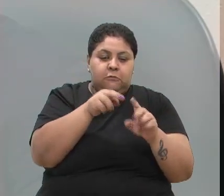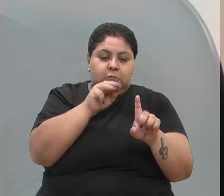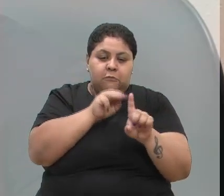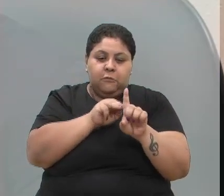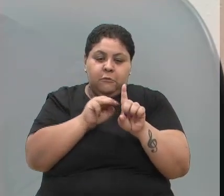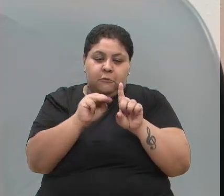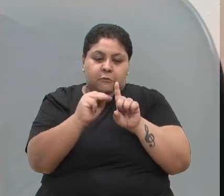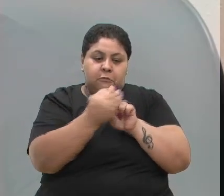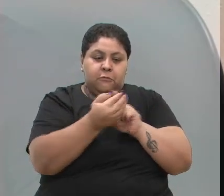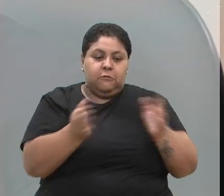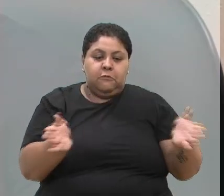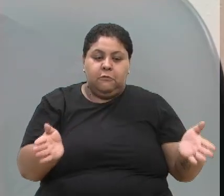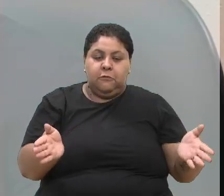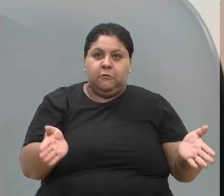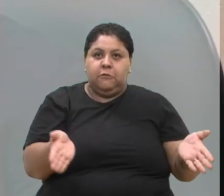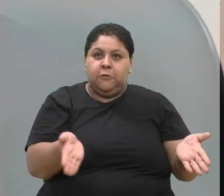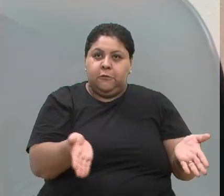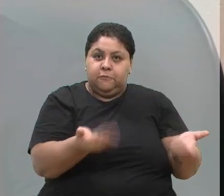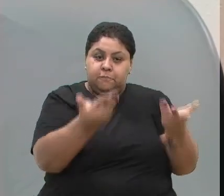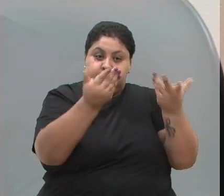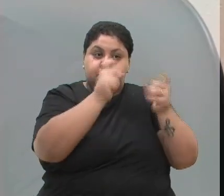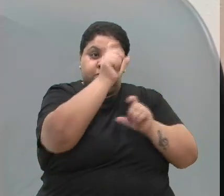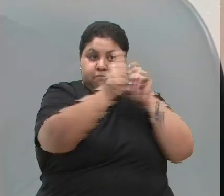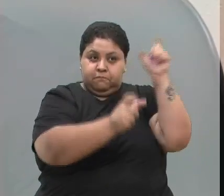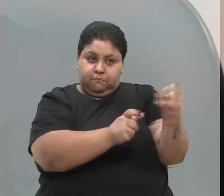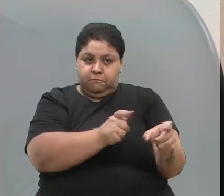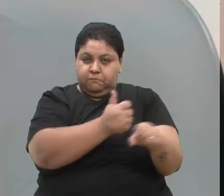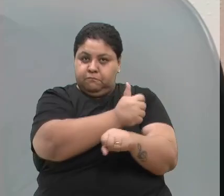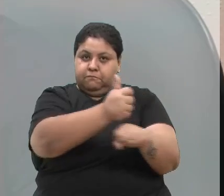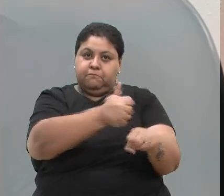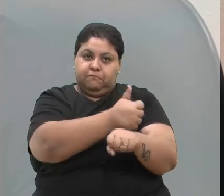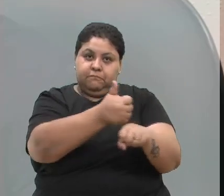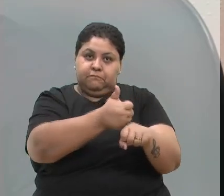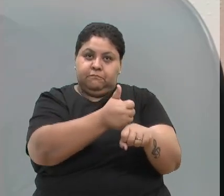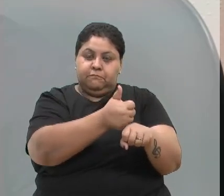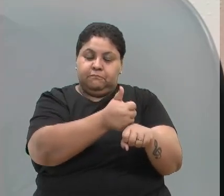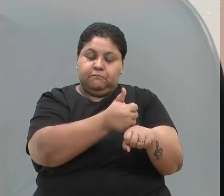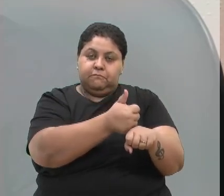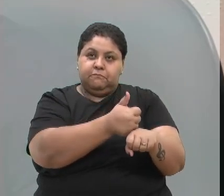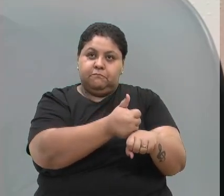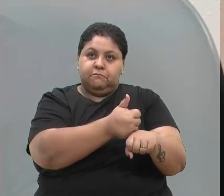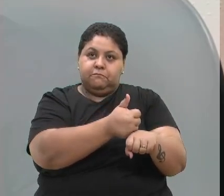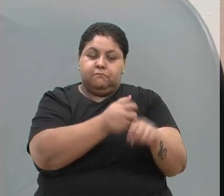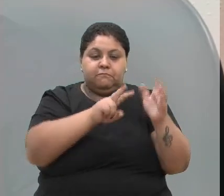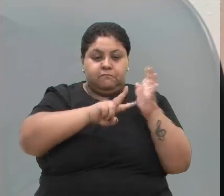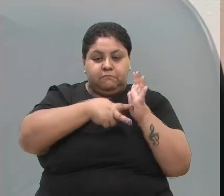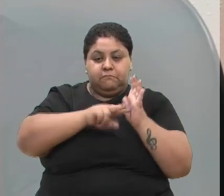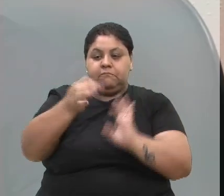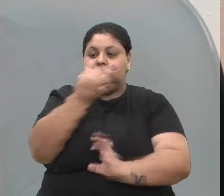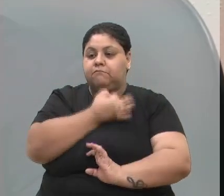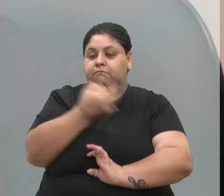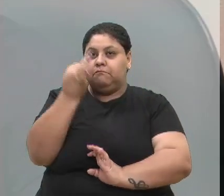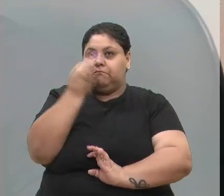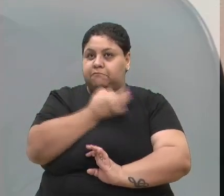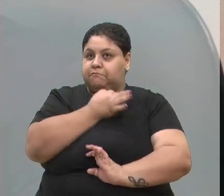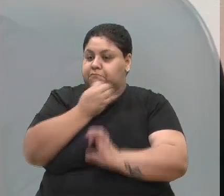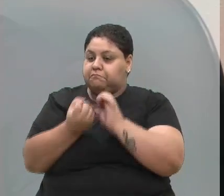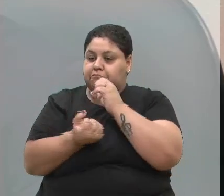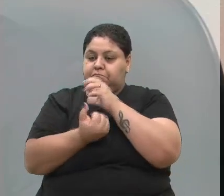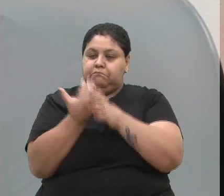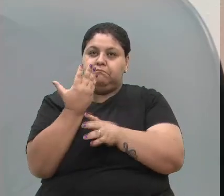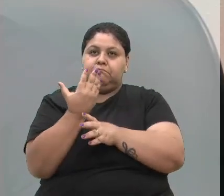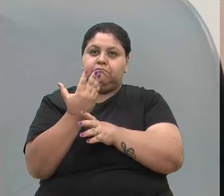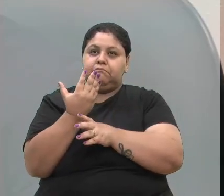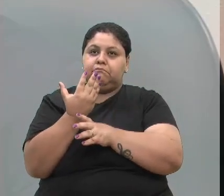estimular o networking e o desenvolvimento pessoal e profissional dos seus associados, o Cindy Lojas Caxias é o idealizador do Simpósio